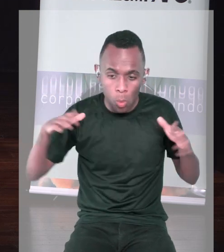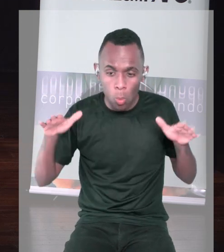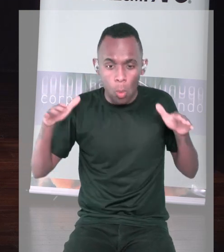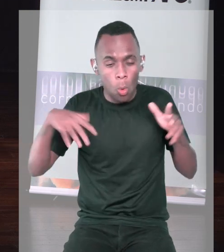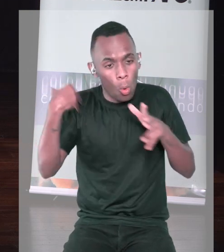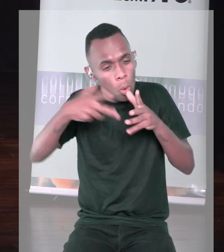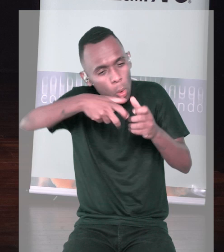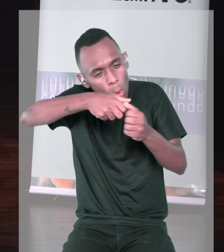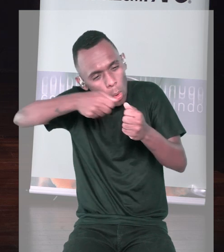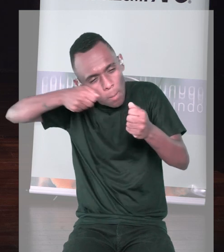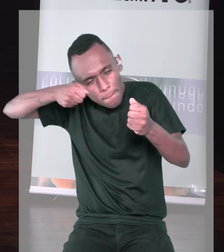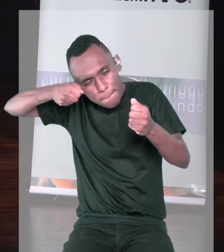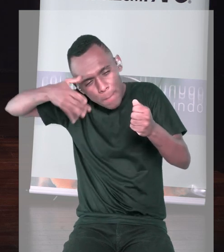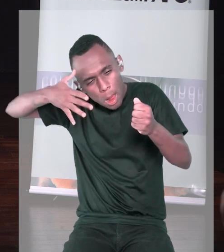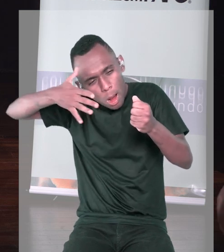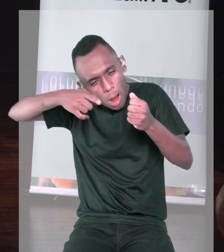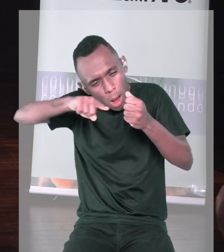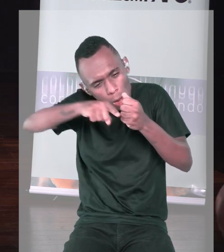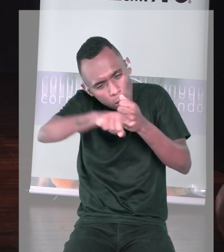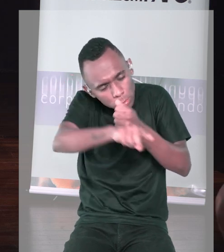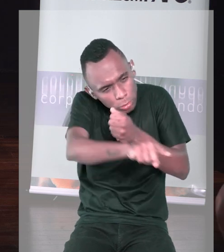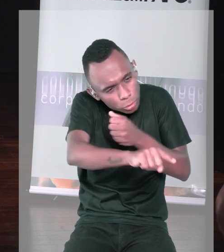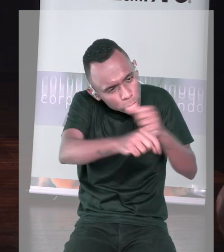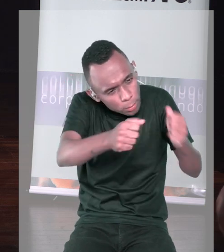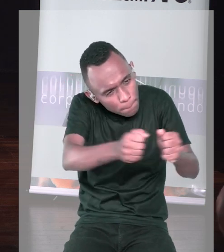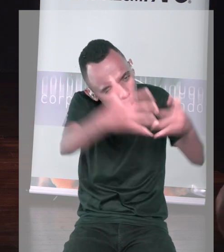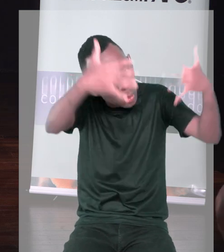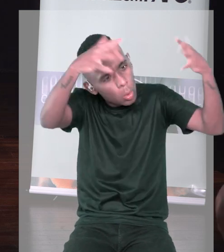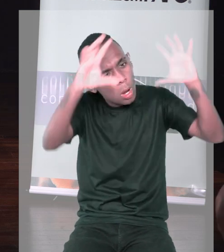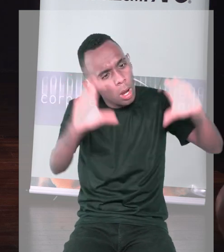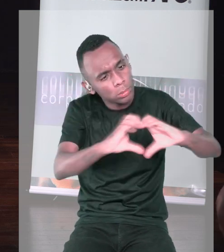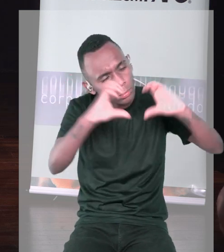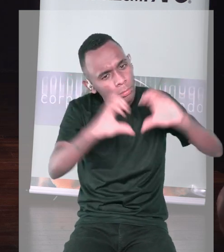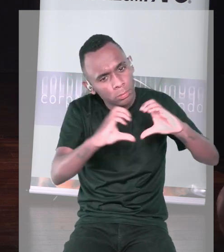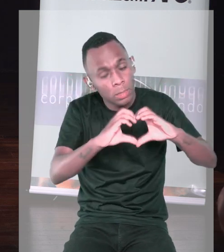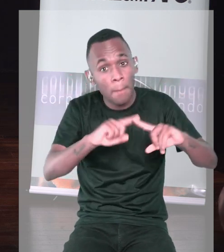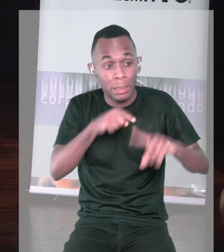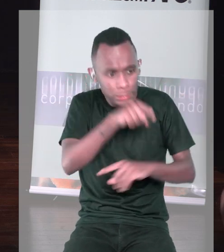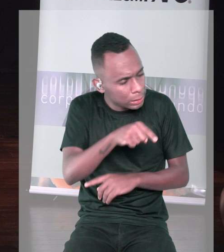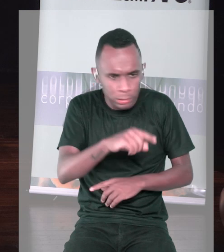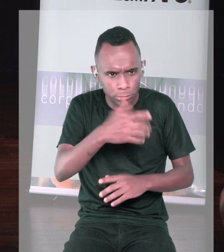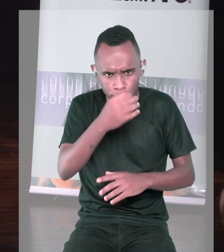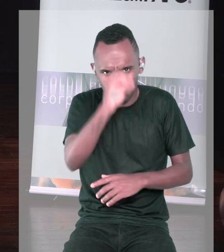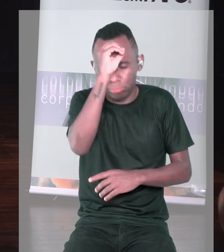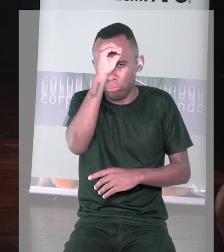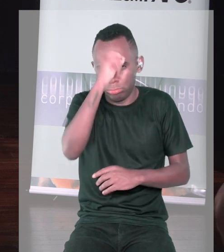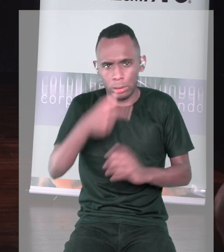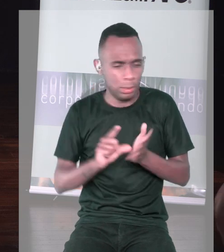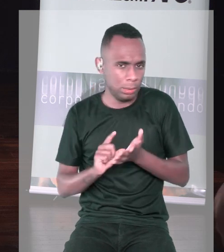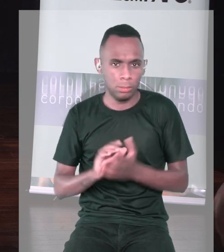Cupido envolve uma flecha que atinge precisamente o alvo, mas o alvo não havia nem previa.